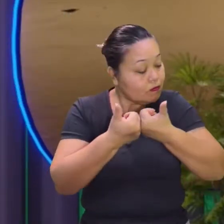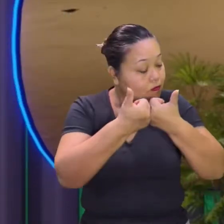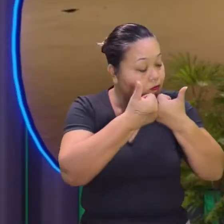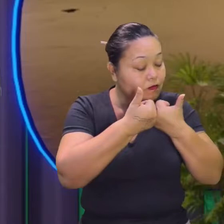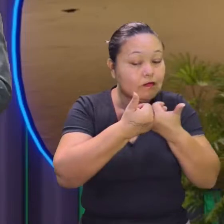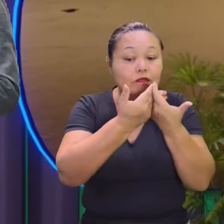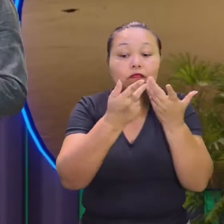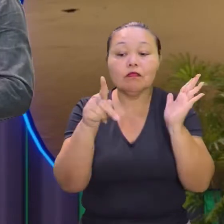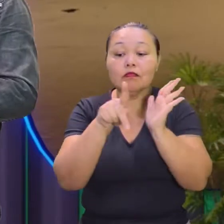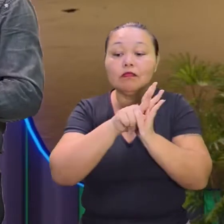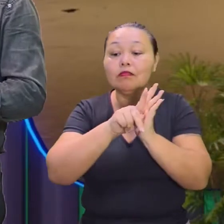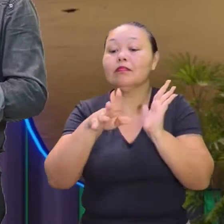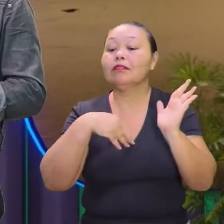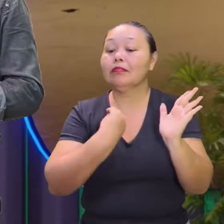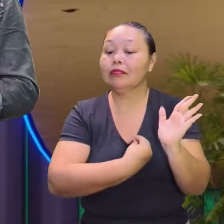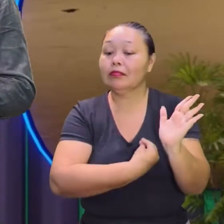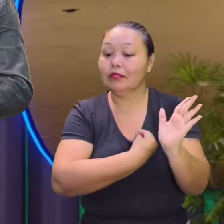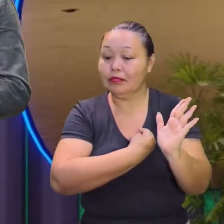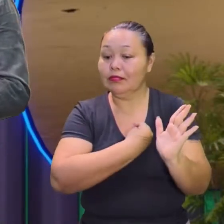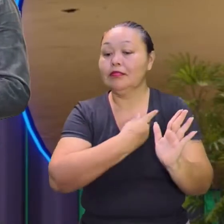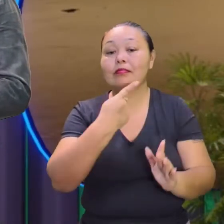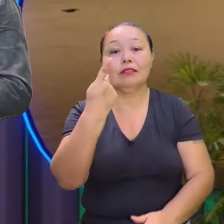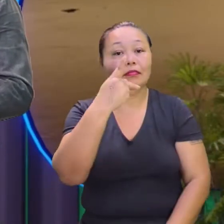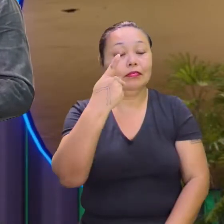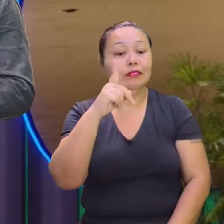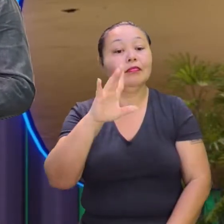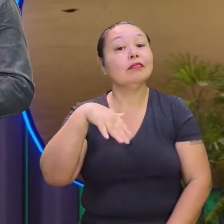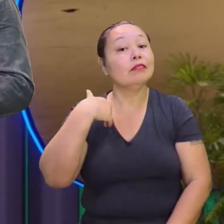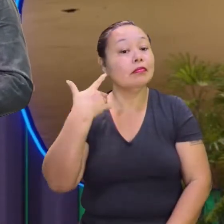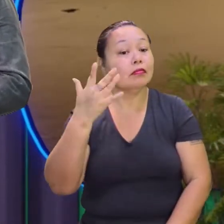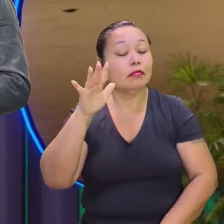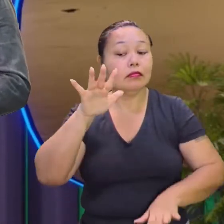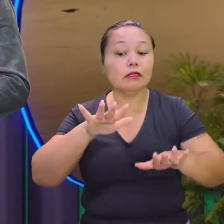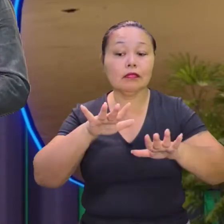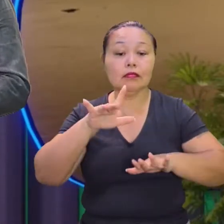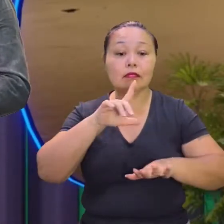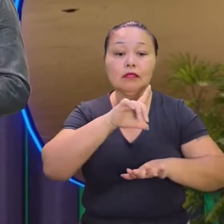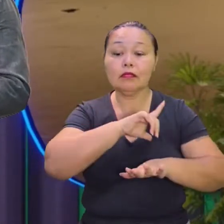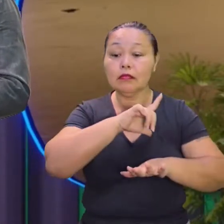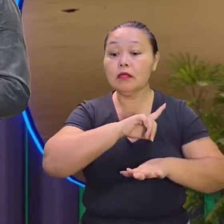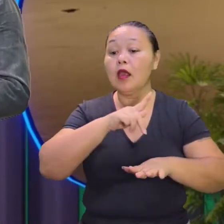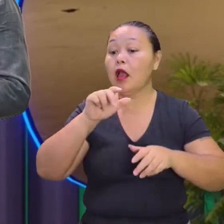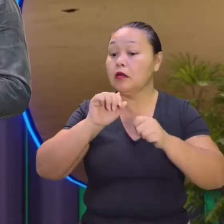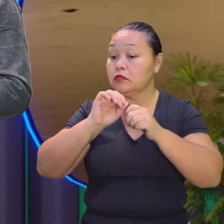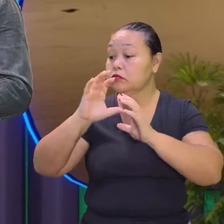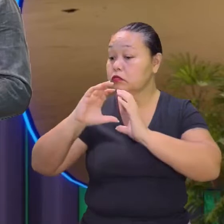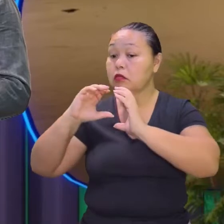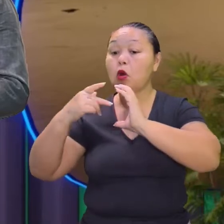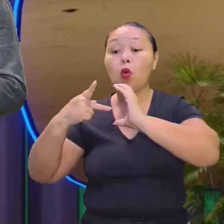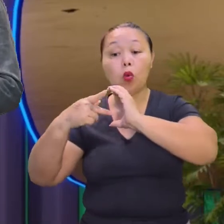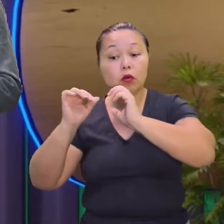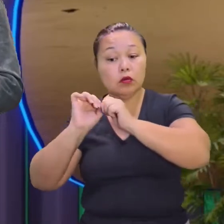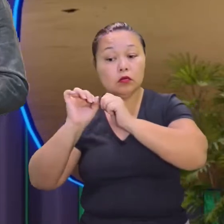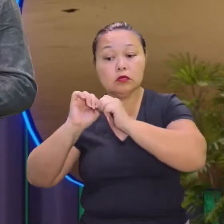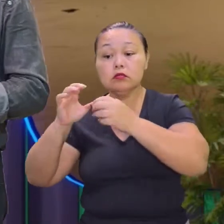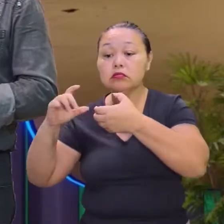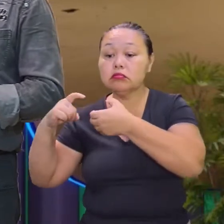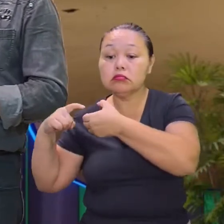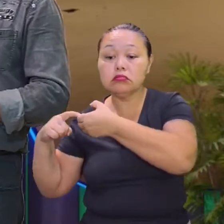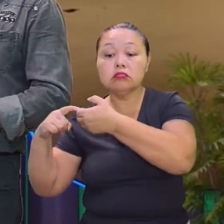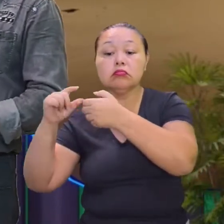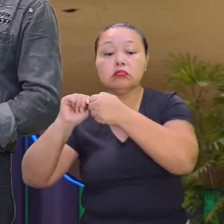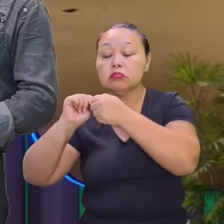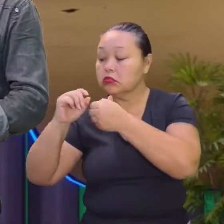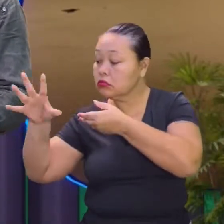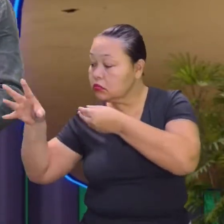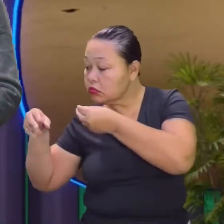da subsistência. Muito bem, exatamente. Geralmente, às vezes, eles têm até as próprias cooperativas, né? Isso. Essas áreas, aí